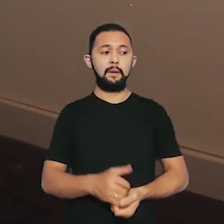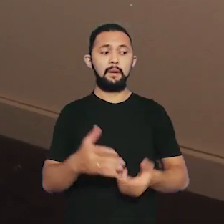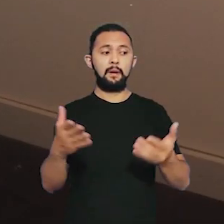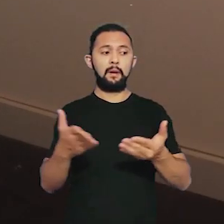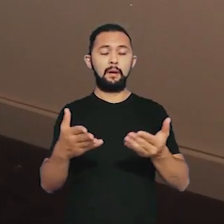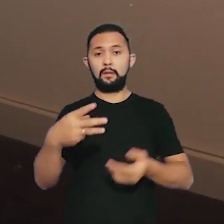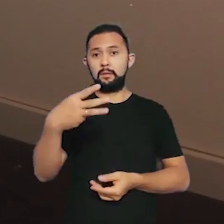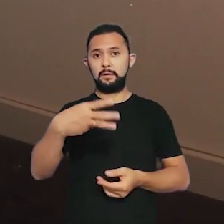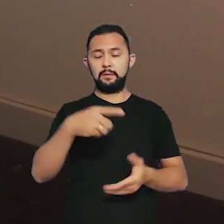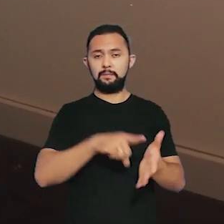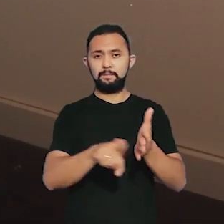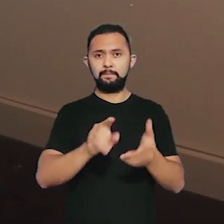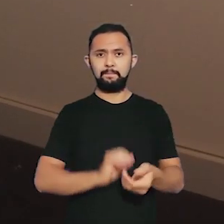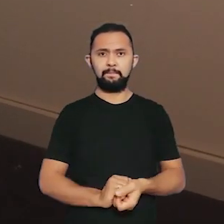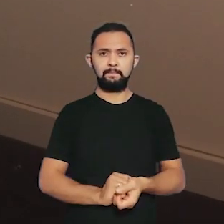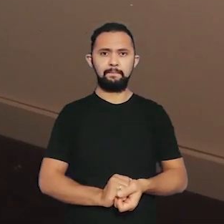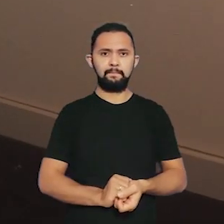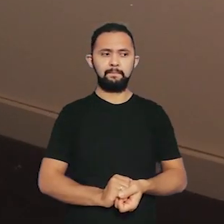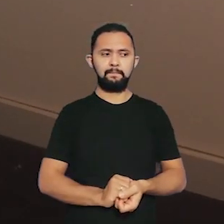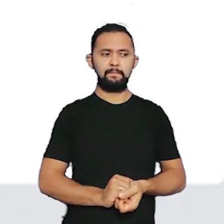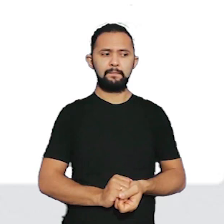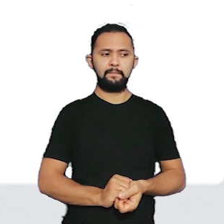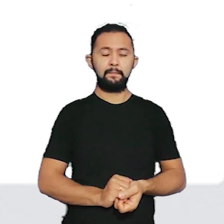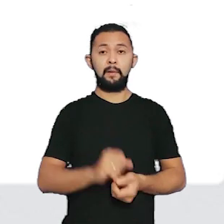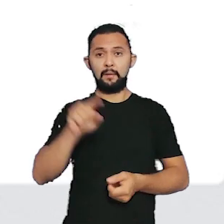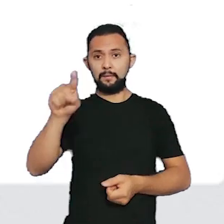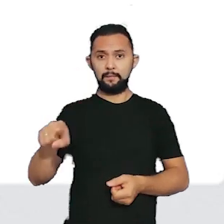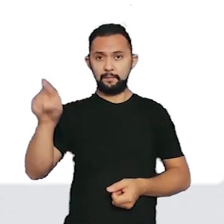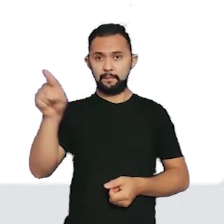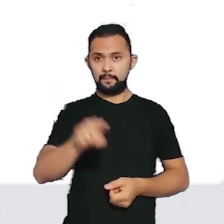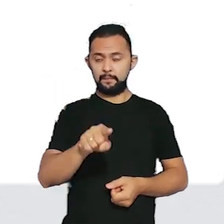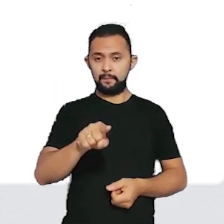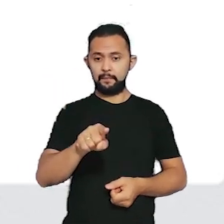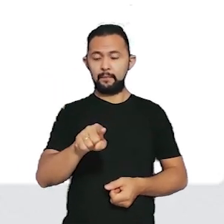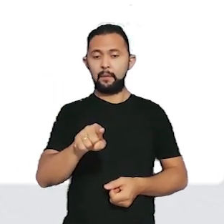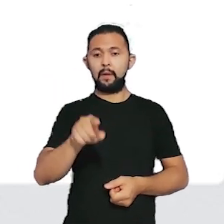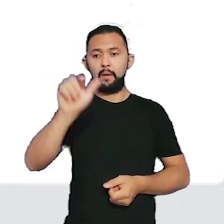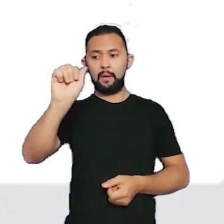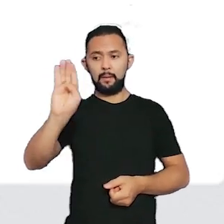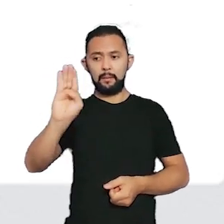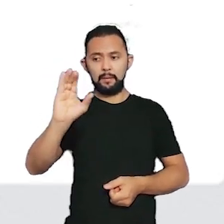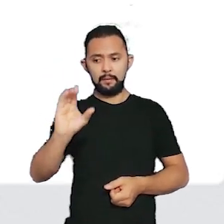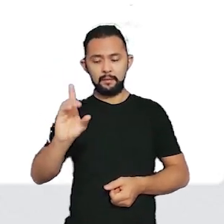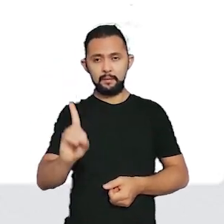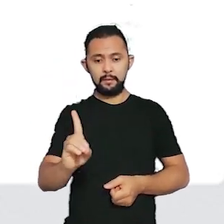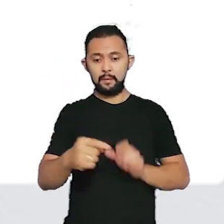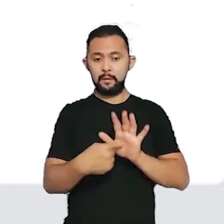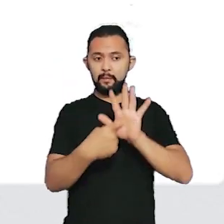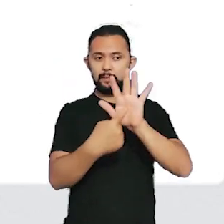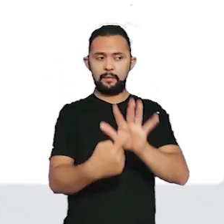nossa terceira questão, tá? Marque a alternativa em que o trecho destacado corresponde a uma